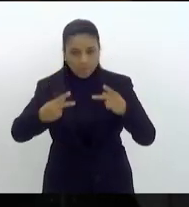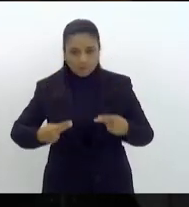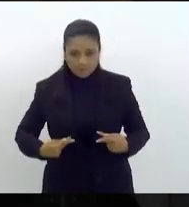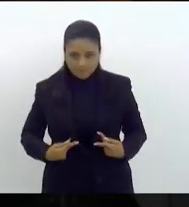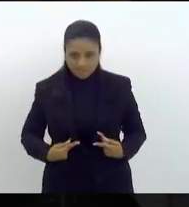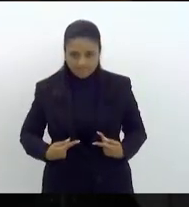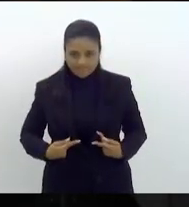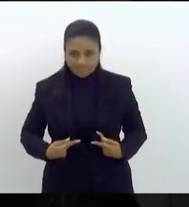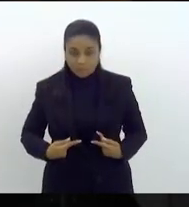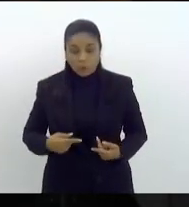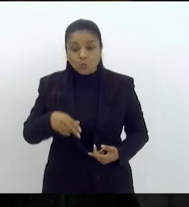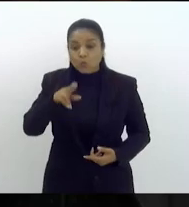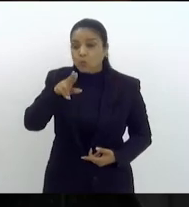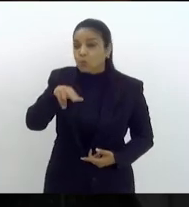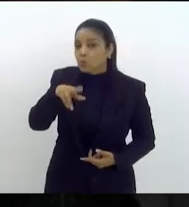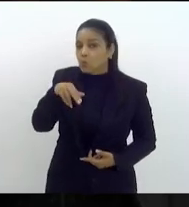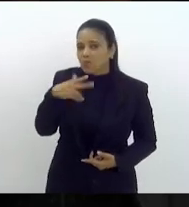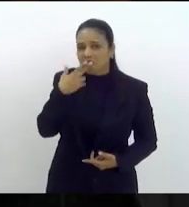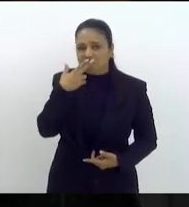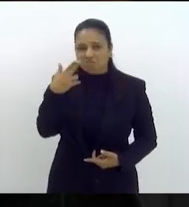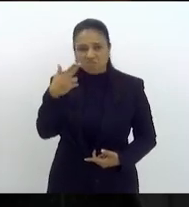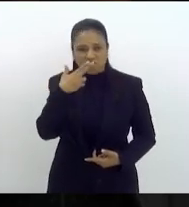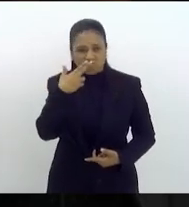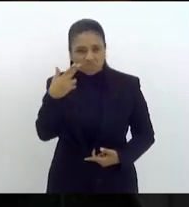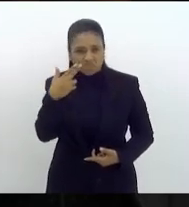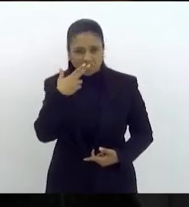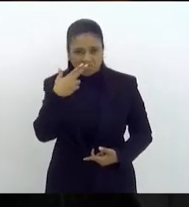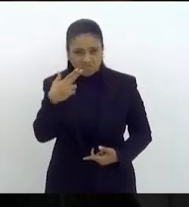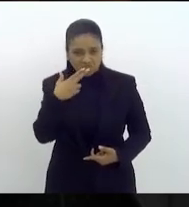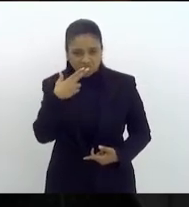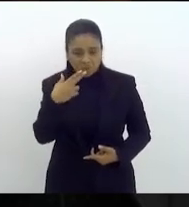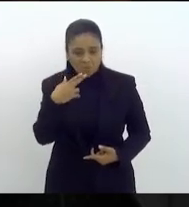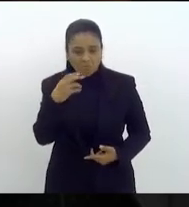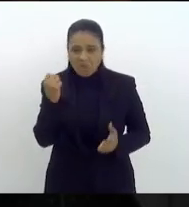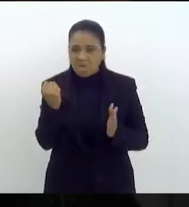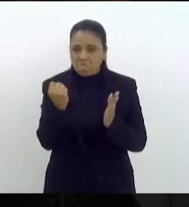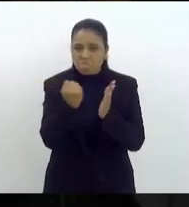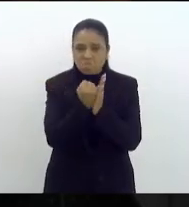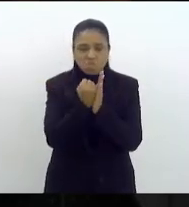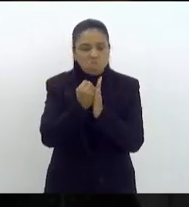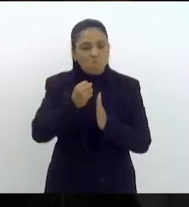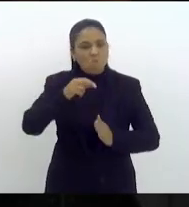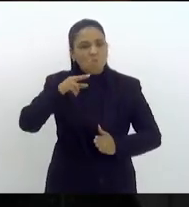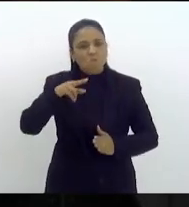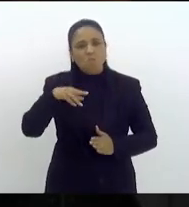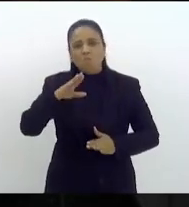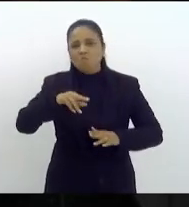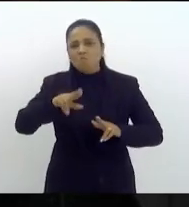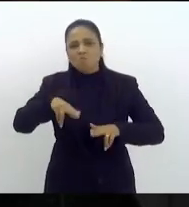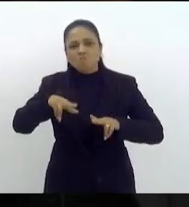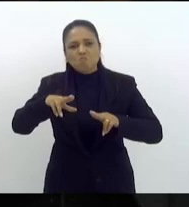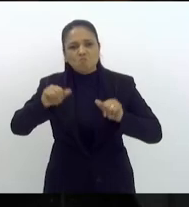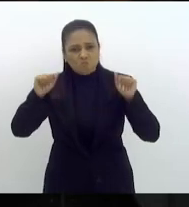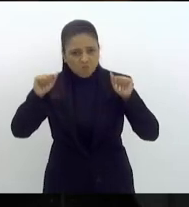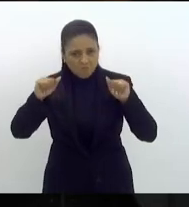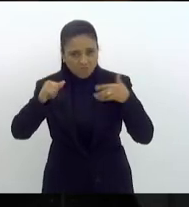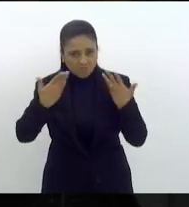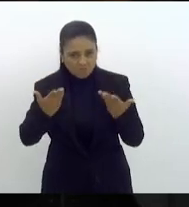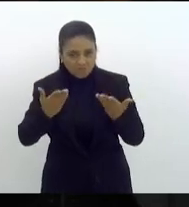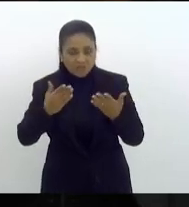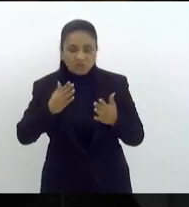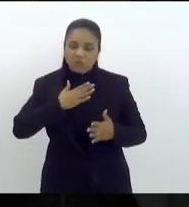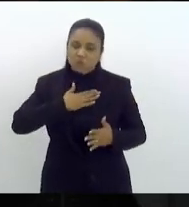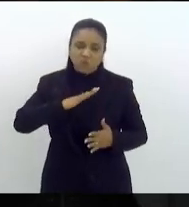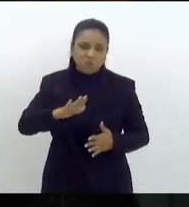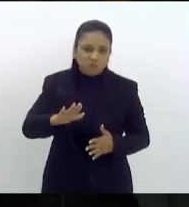nunca fumei cigarro de marca nenhuma porque nunca gostei nem do cigarro